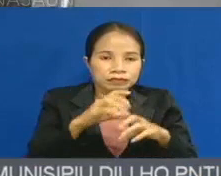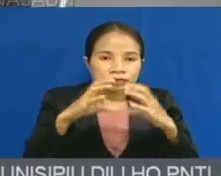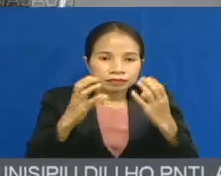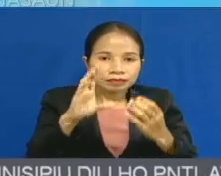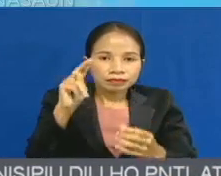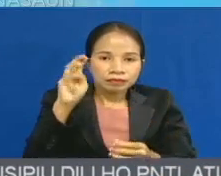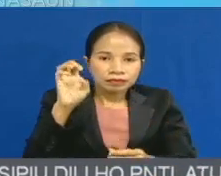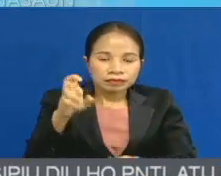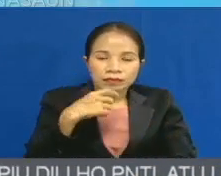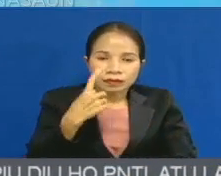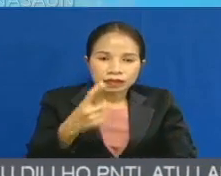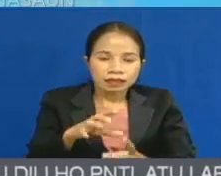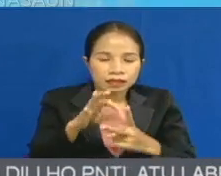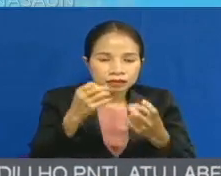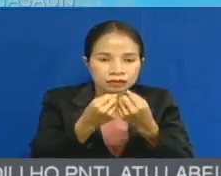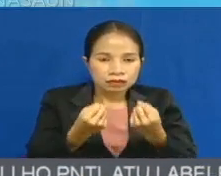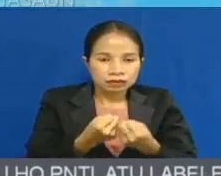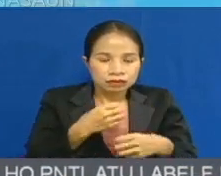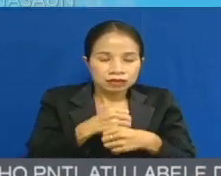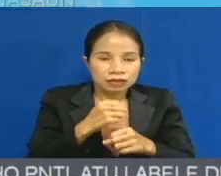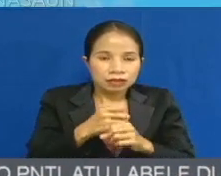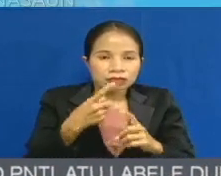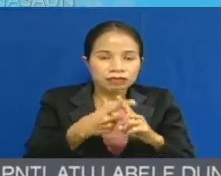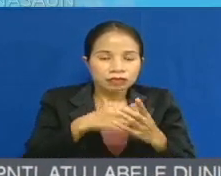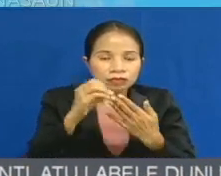Eleição Catac, eleição suco se halau e a fulan